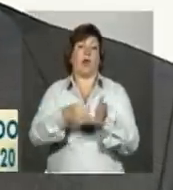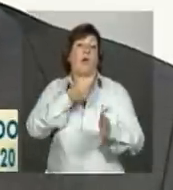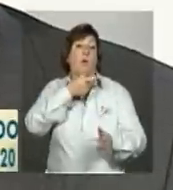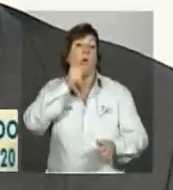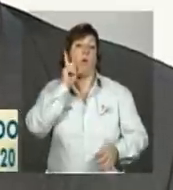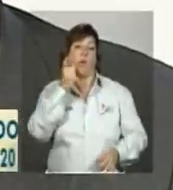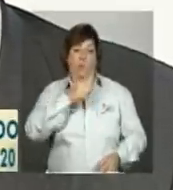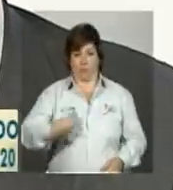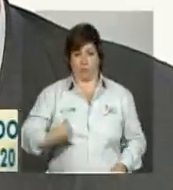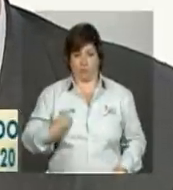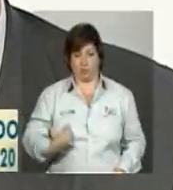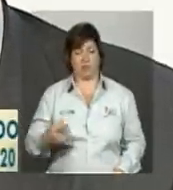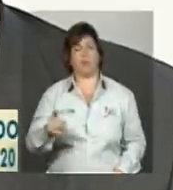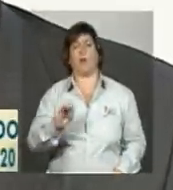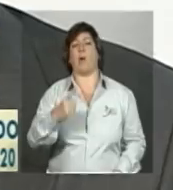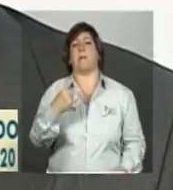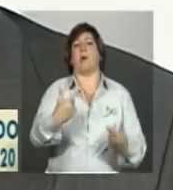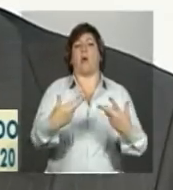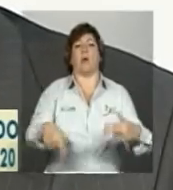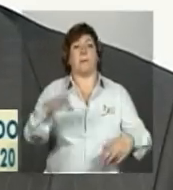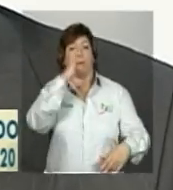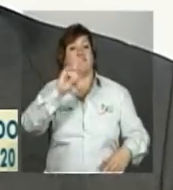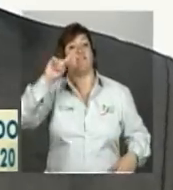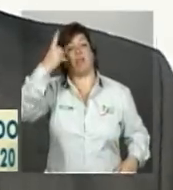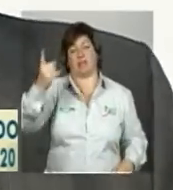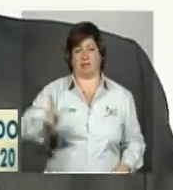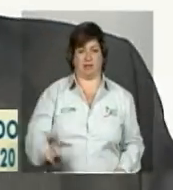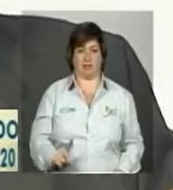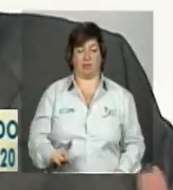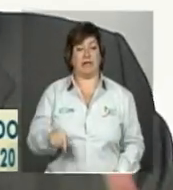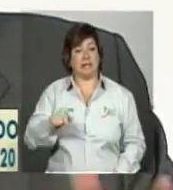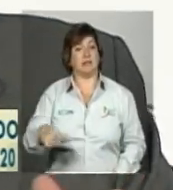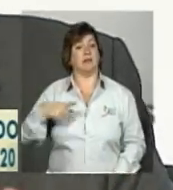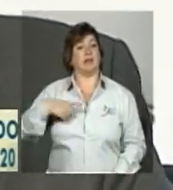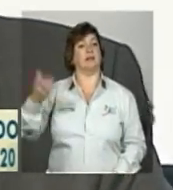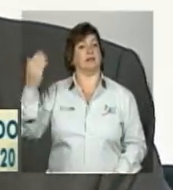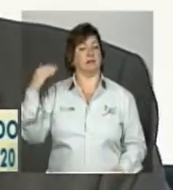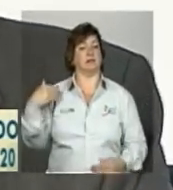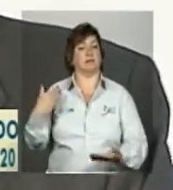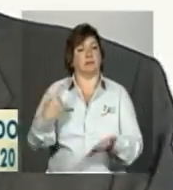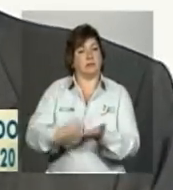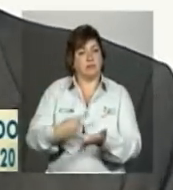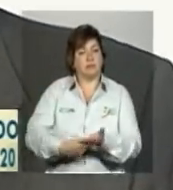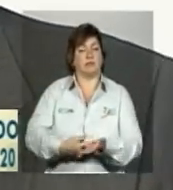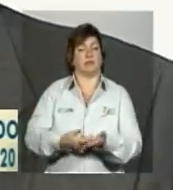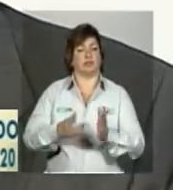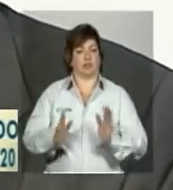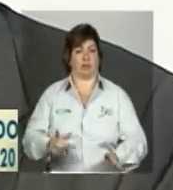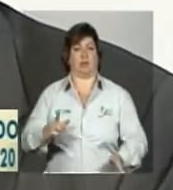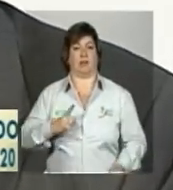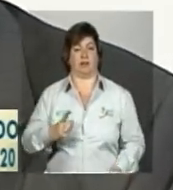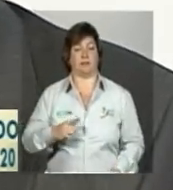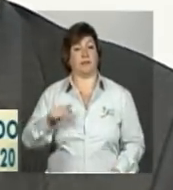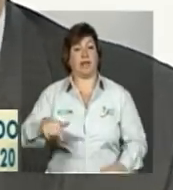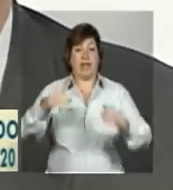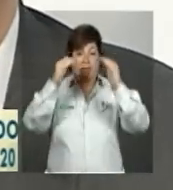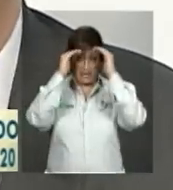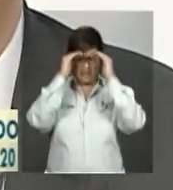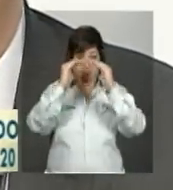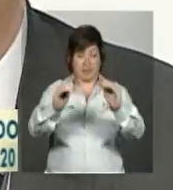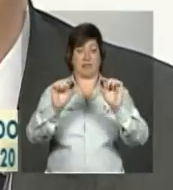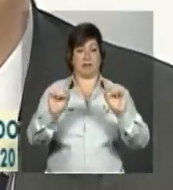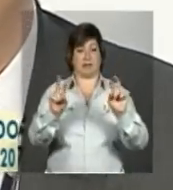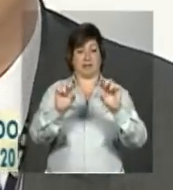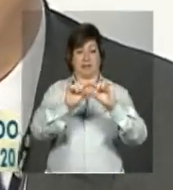uma coisa que o Brasil inventou, é uma coisa que vem de uma negociação, ele respeita os